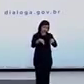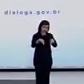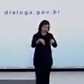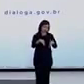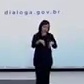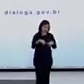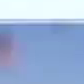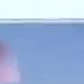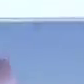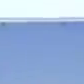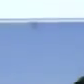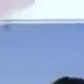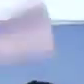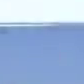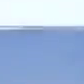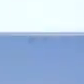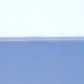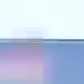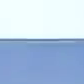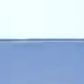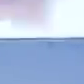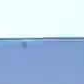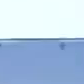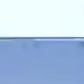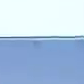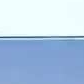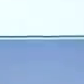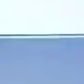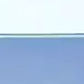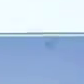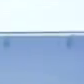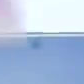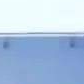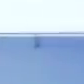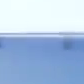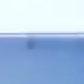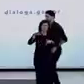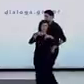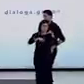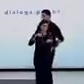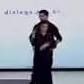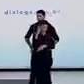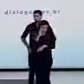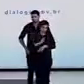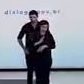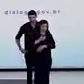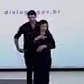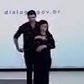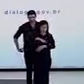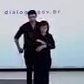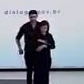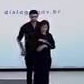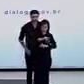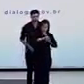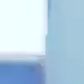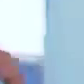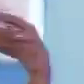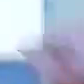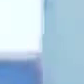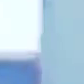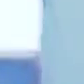Vai ter que acabar, mas não vai acabar a participação do povo brasileiro. Então é isso, gente, continue